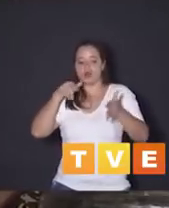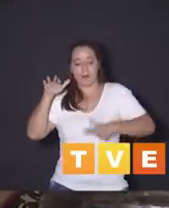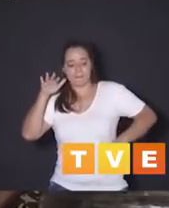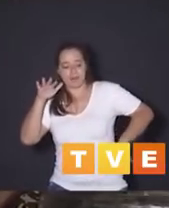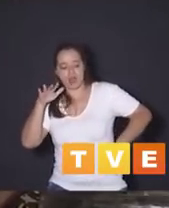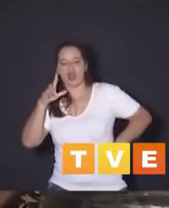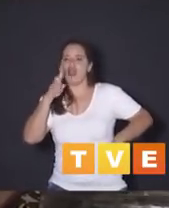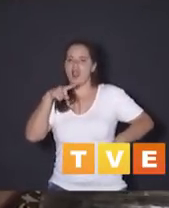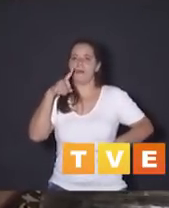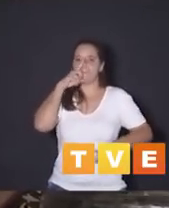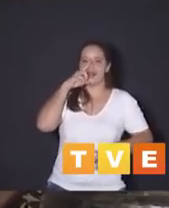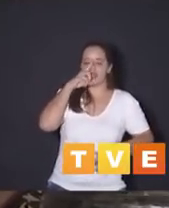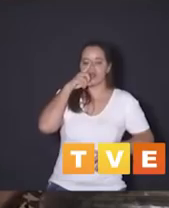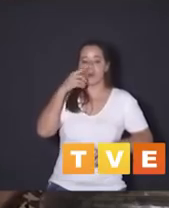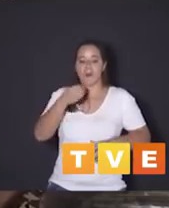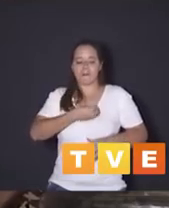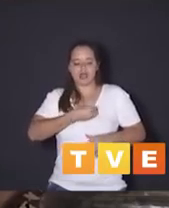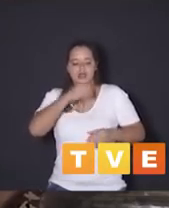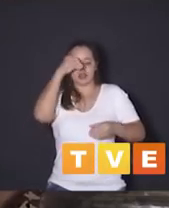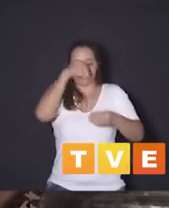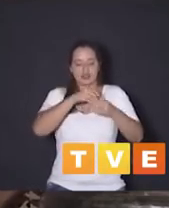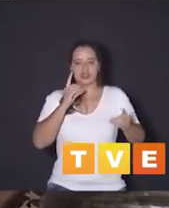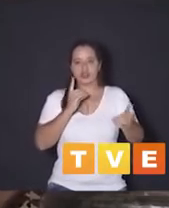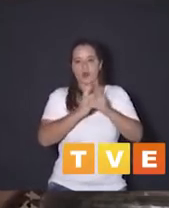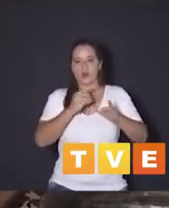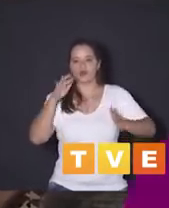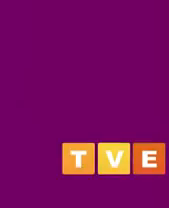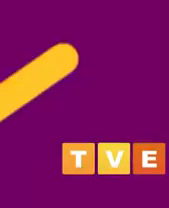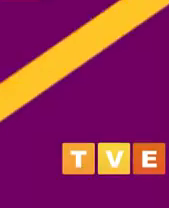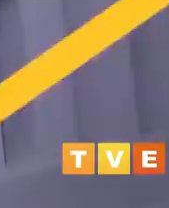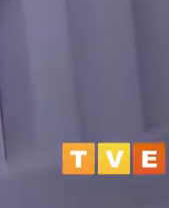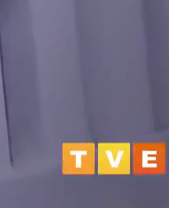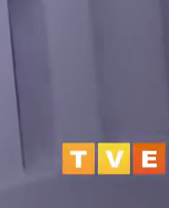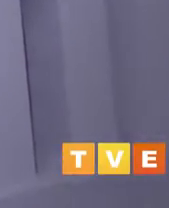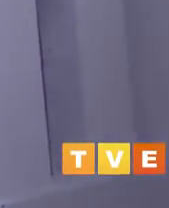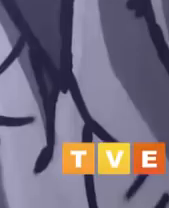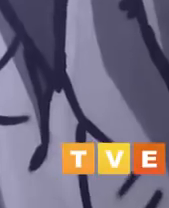deu mas nele é que espelhou o céu